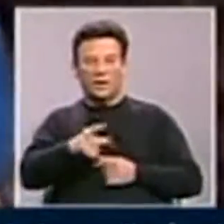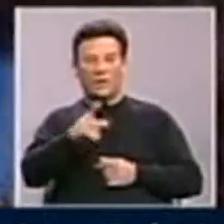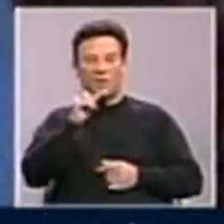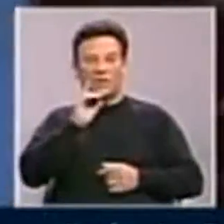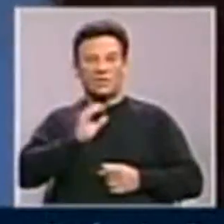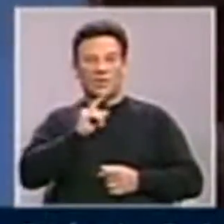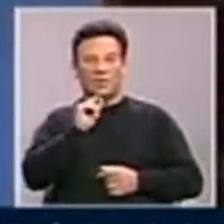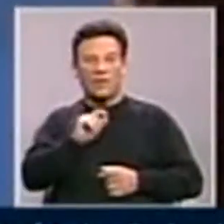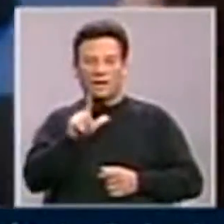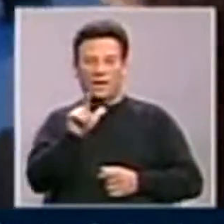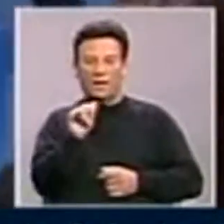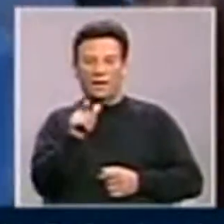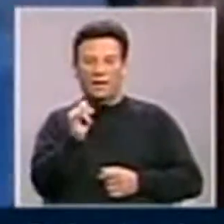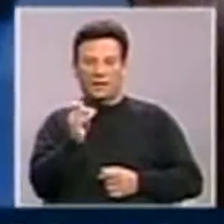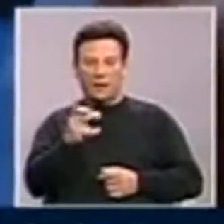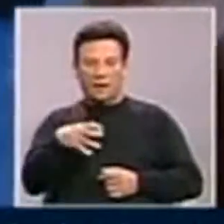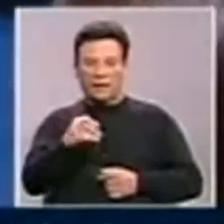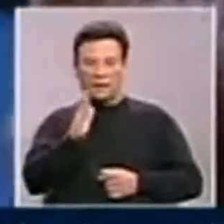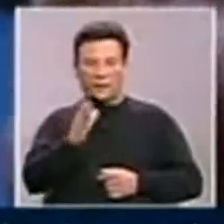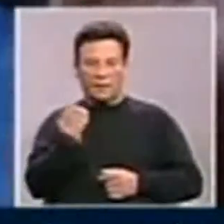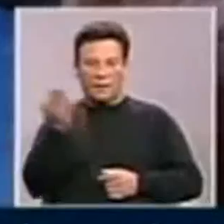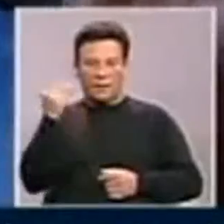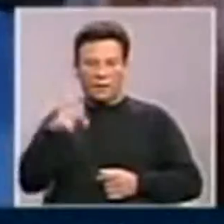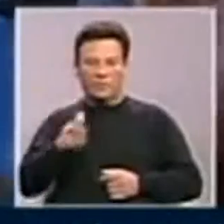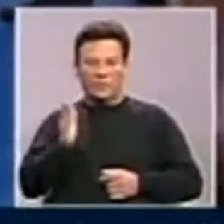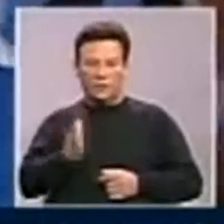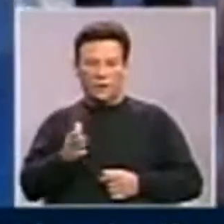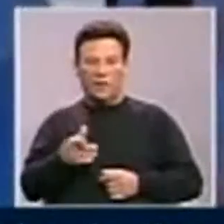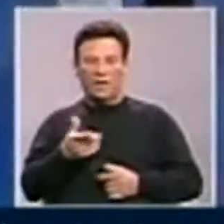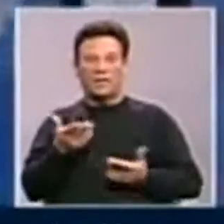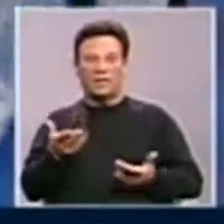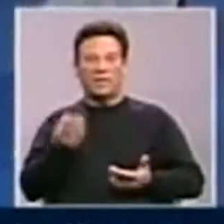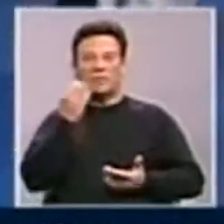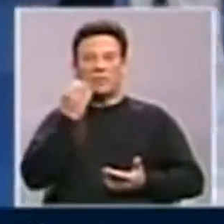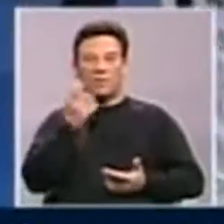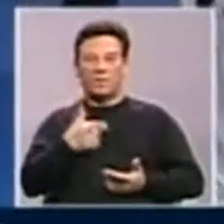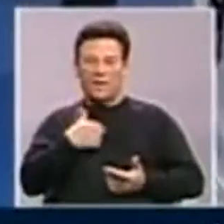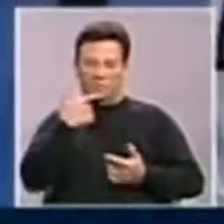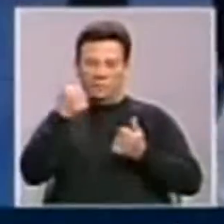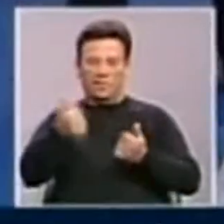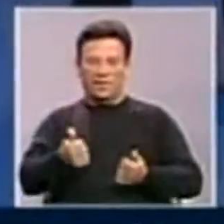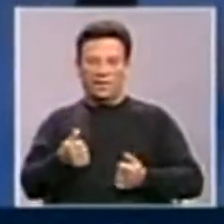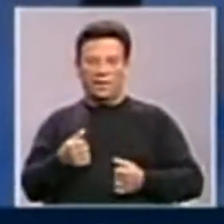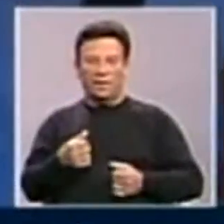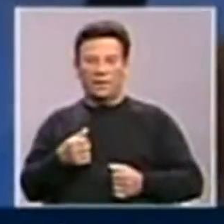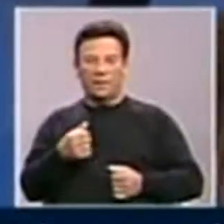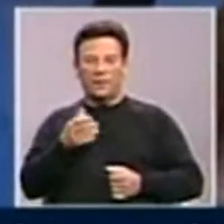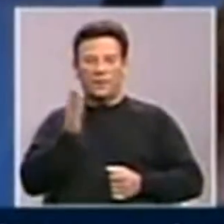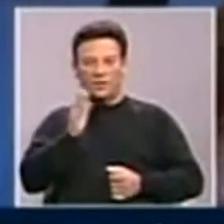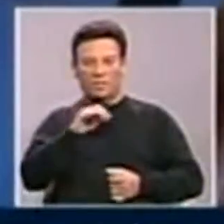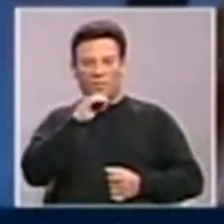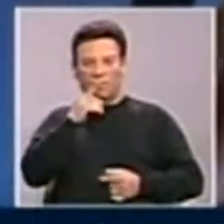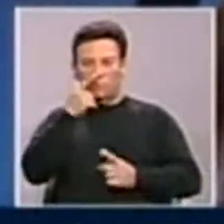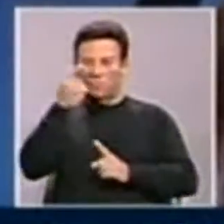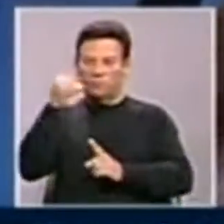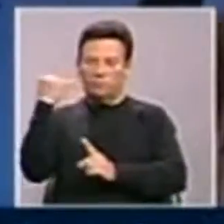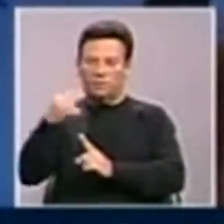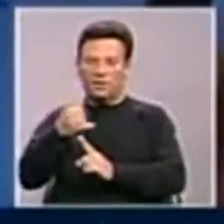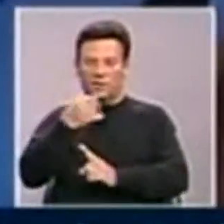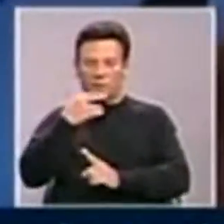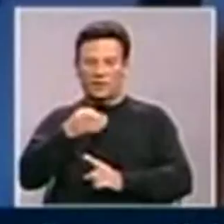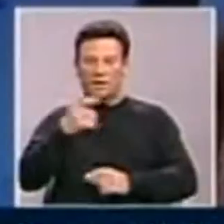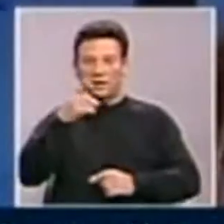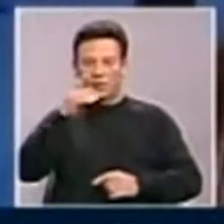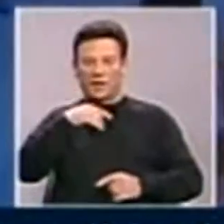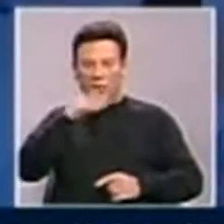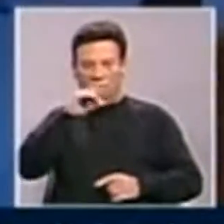senhora se chama? Liliana. E também já está aqui há muito tempo? Já. E que tal? Como é que é isto? É bom. Já consegue assim bater em alguém a sério? Até